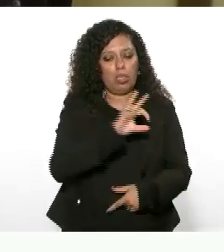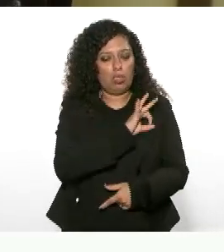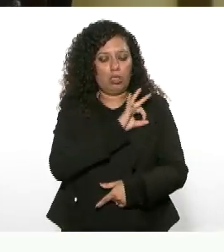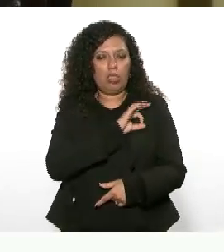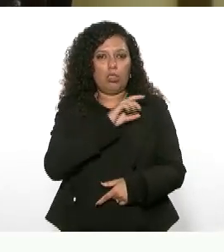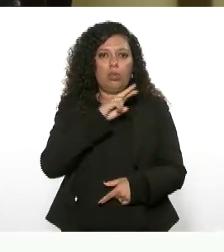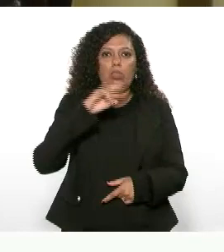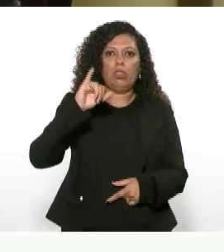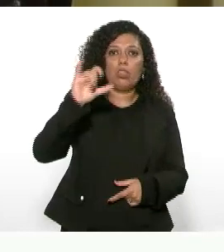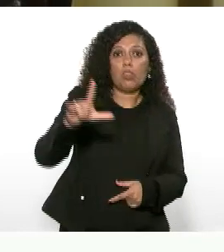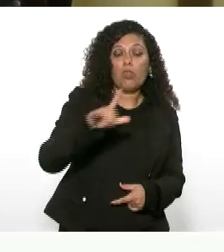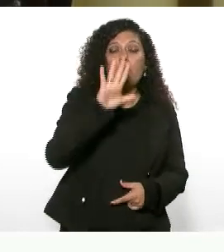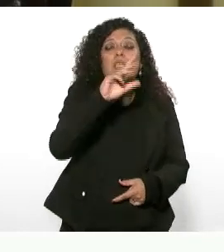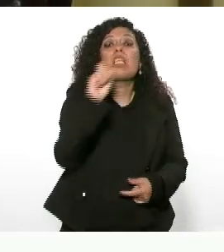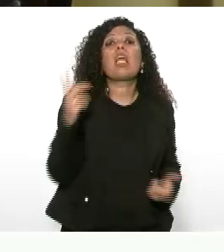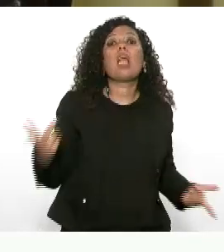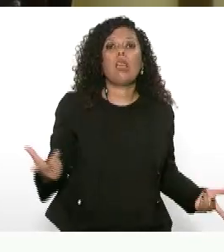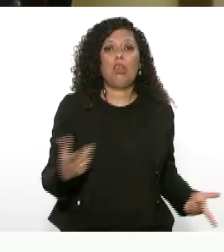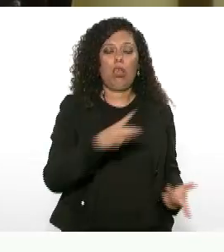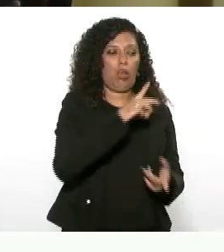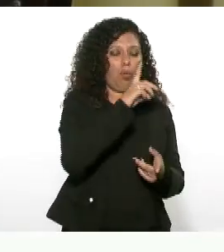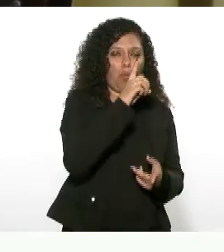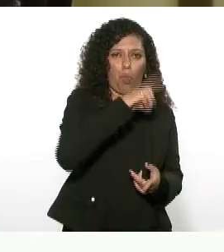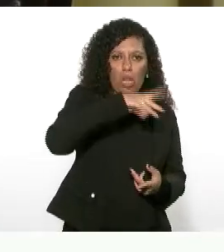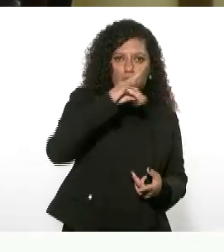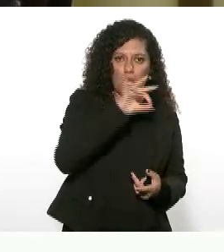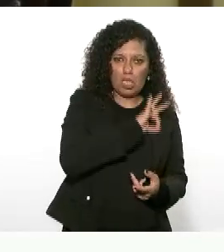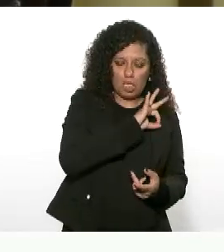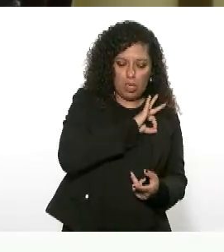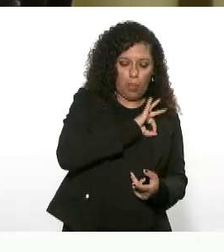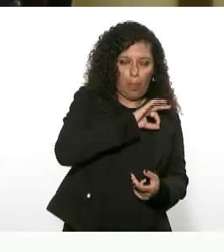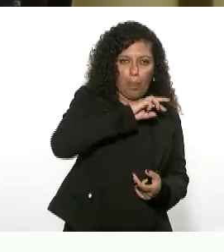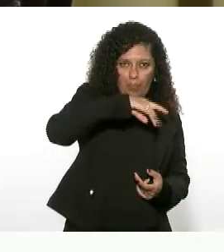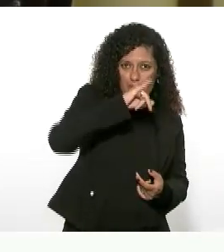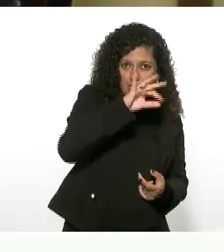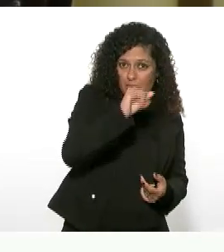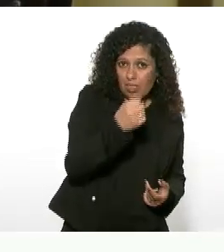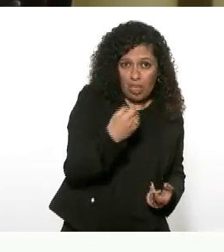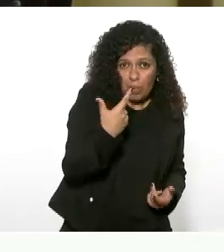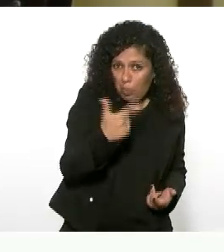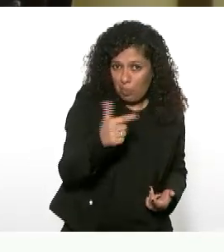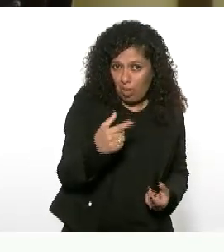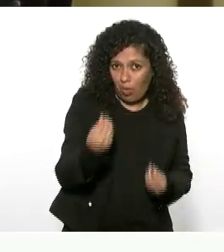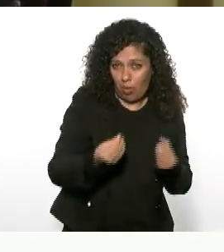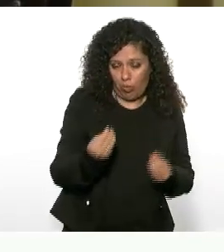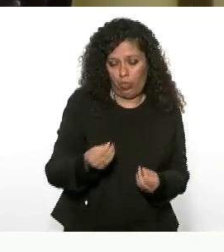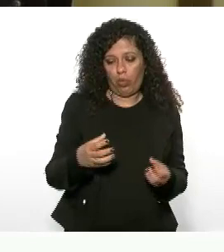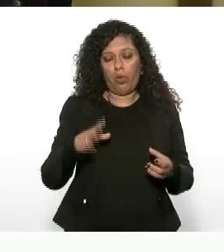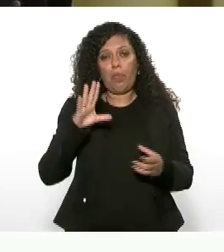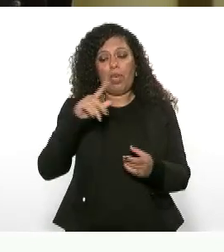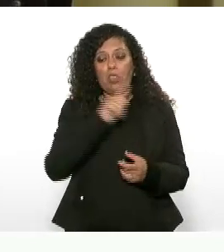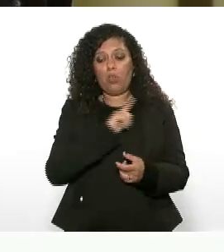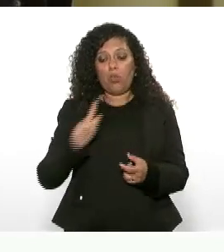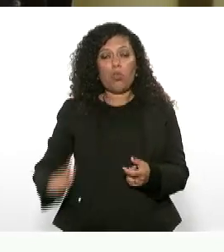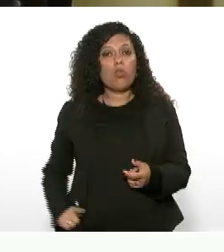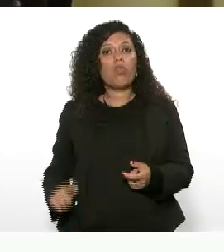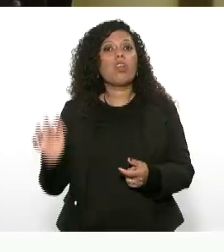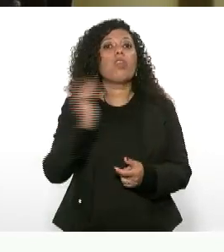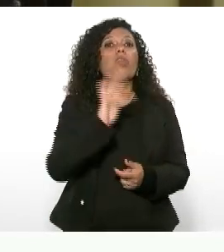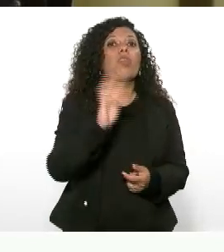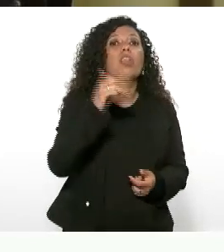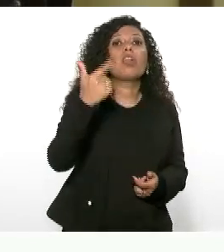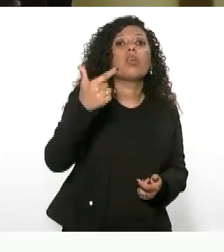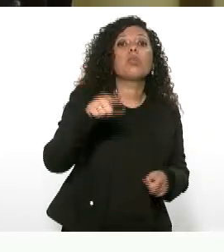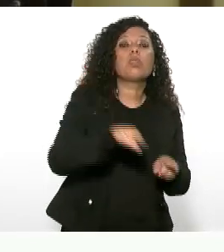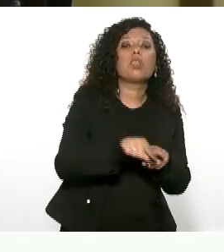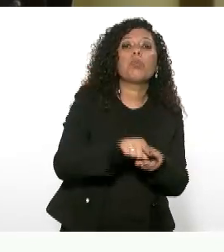Polícia Militar? Mas a Polícia Militar não tem recurso para fazer isso. E da mesma forma, e vice-versa. A Polícia Federal também não tem esse recurso. Quando a